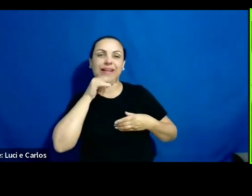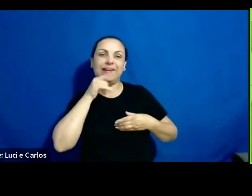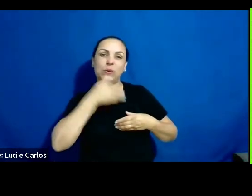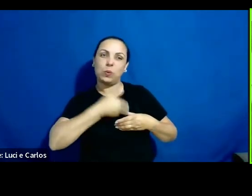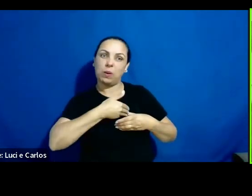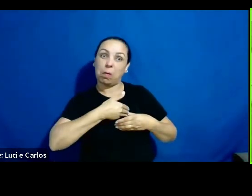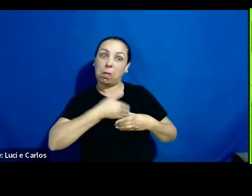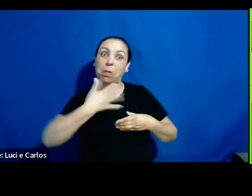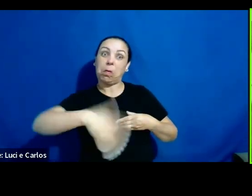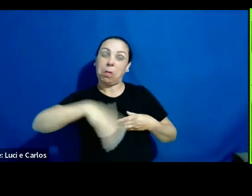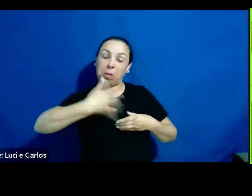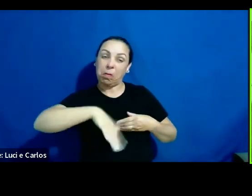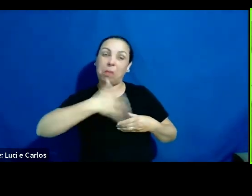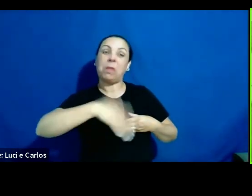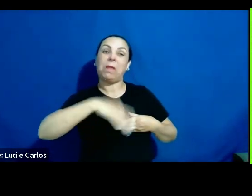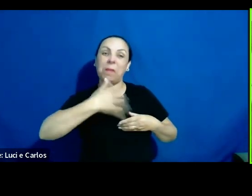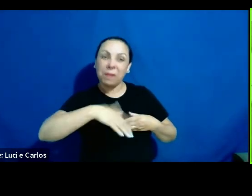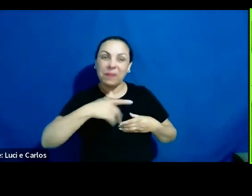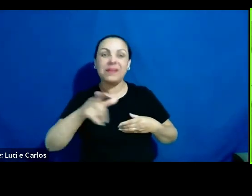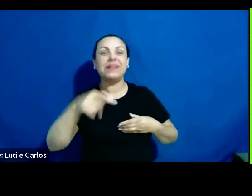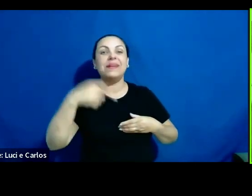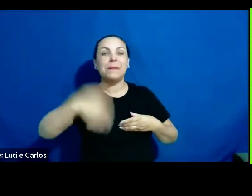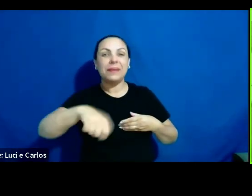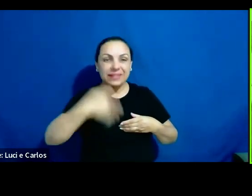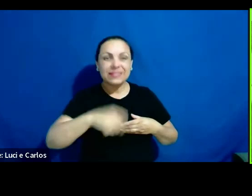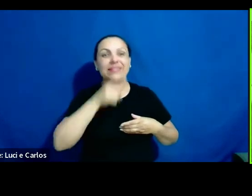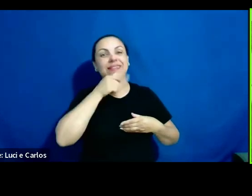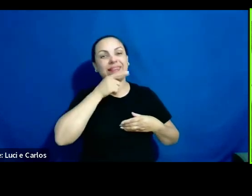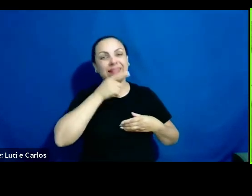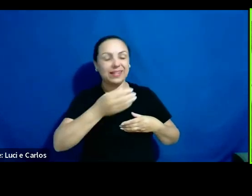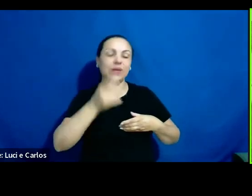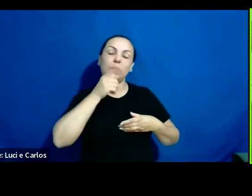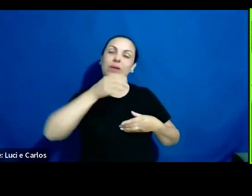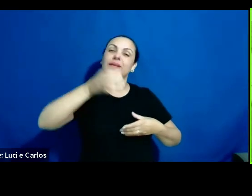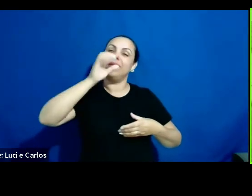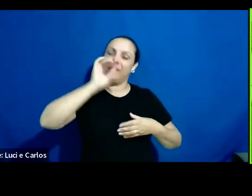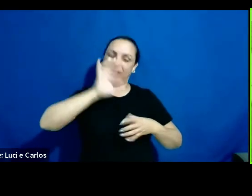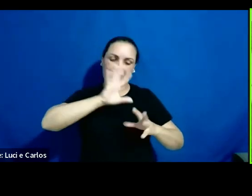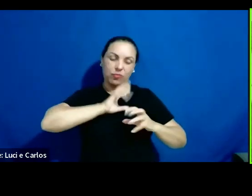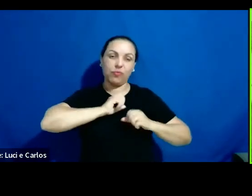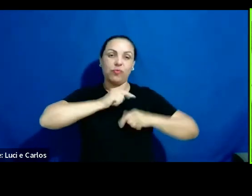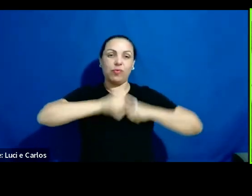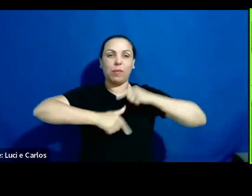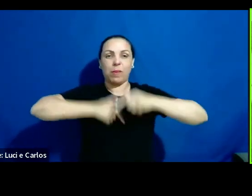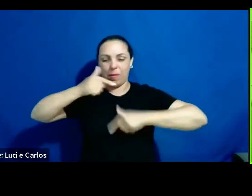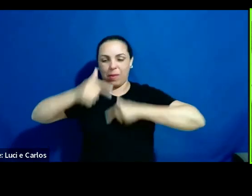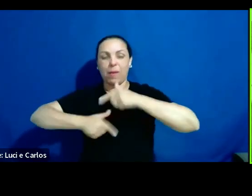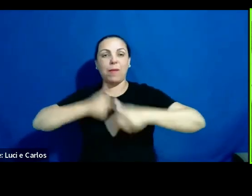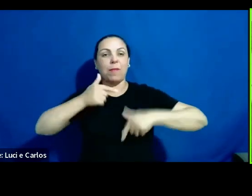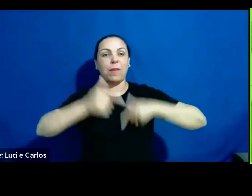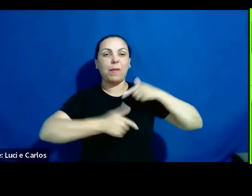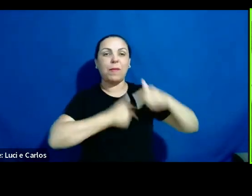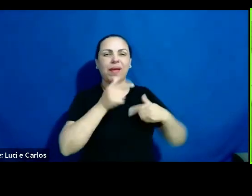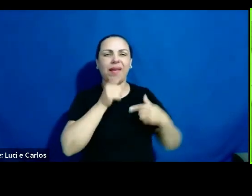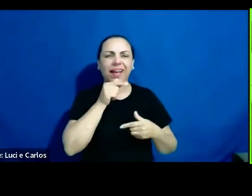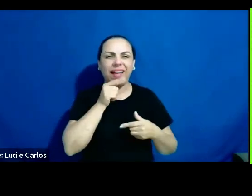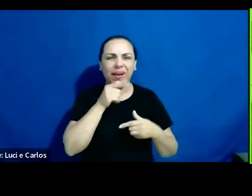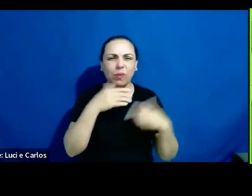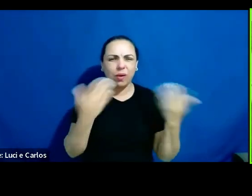Então, gente, o nosso coração precisa de água. Água boa, água